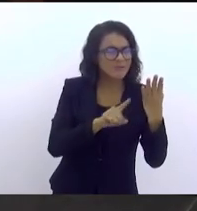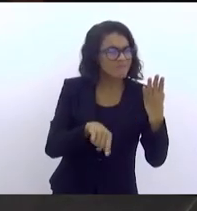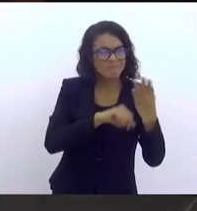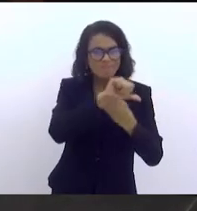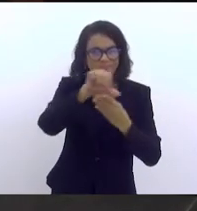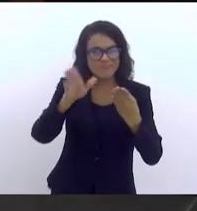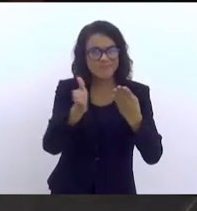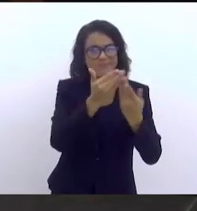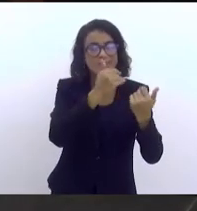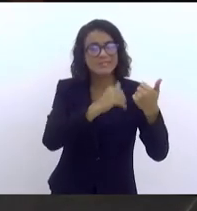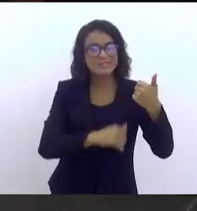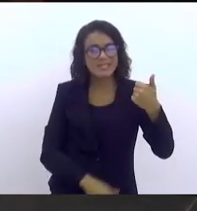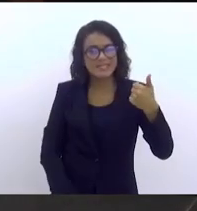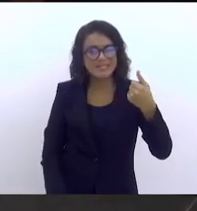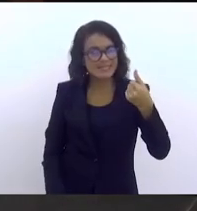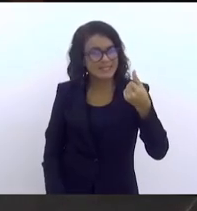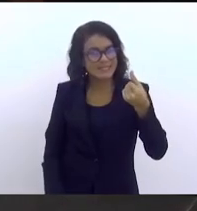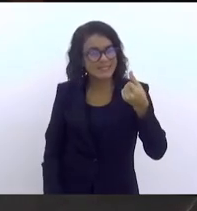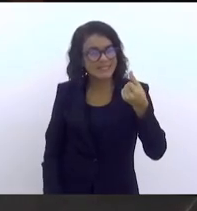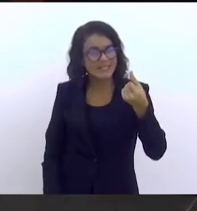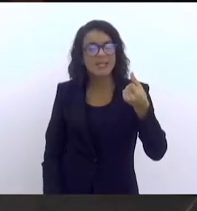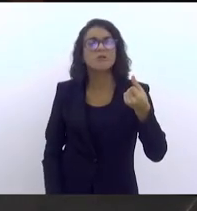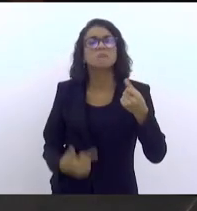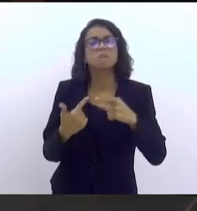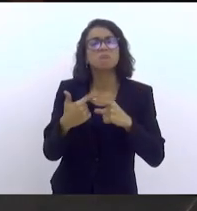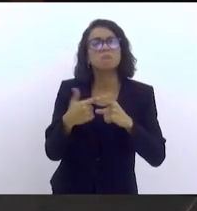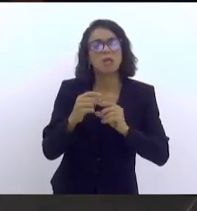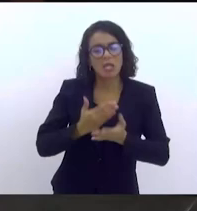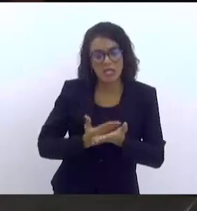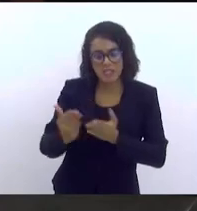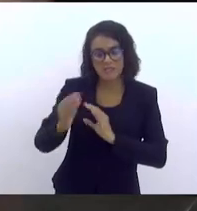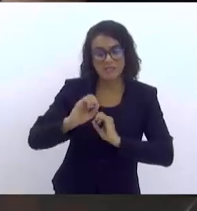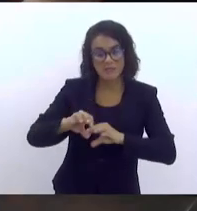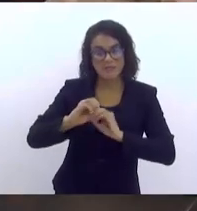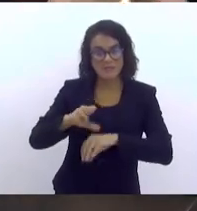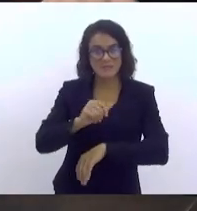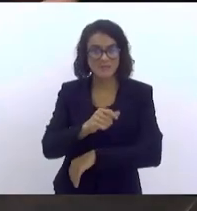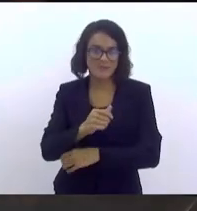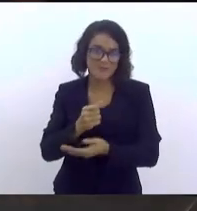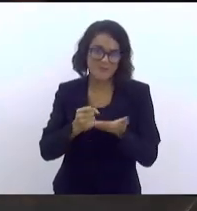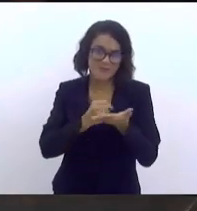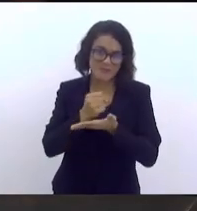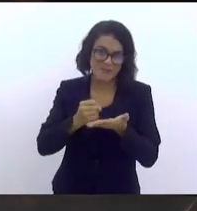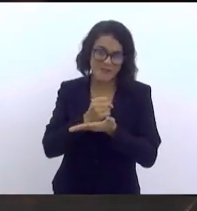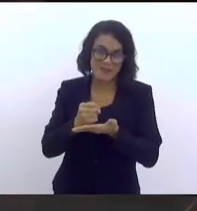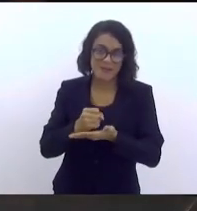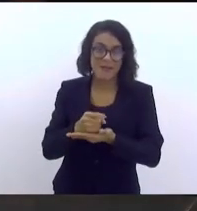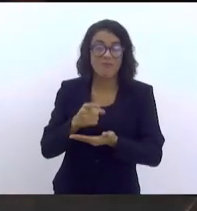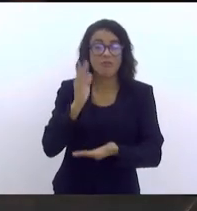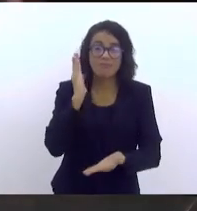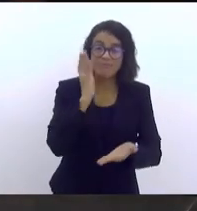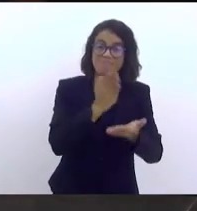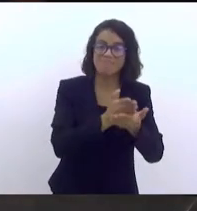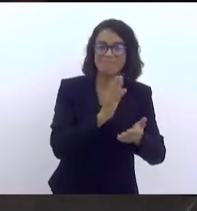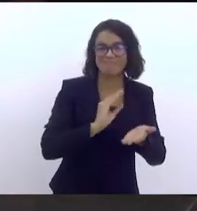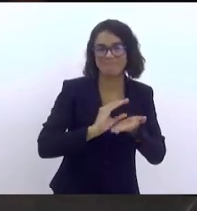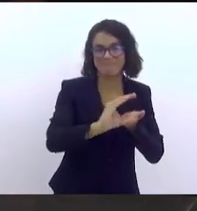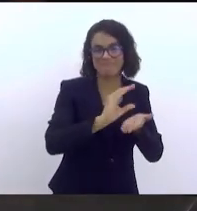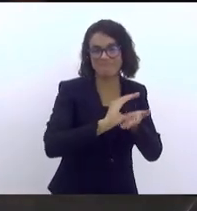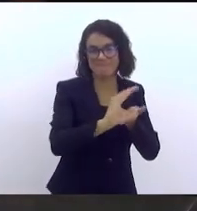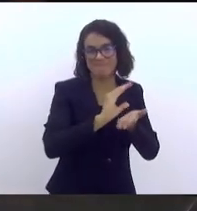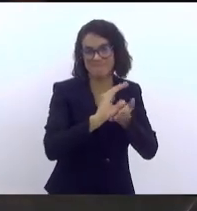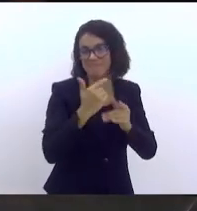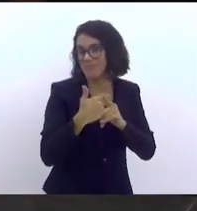idade de início para educação fundamental foi para não investirmos na educação infantil porque nós não